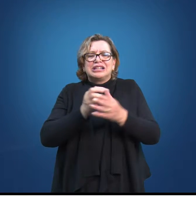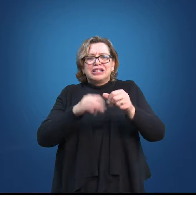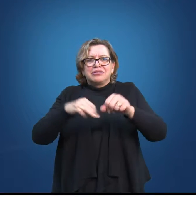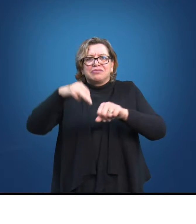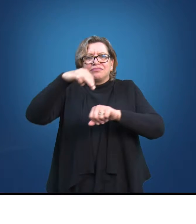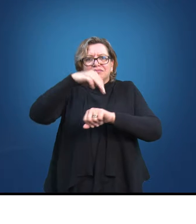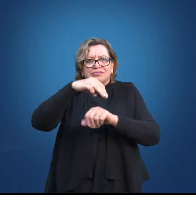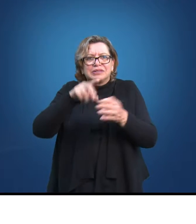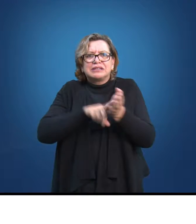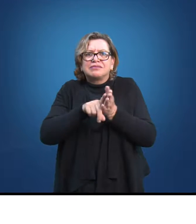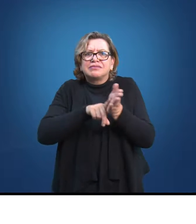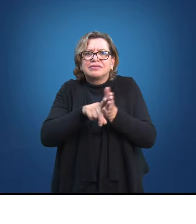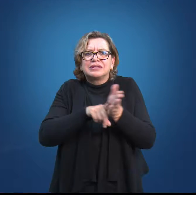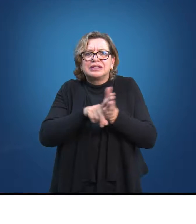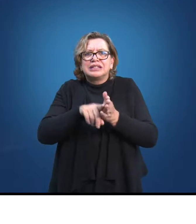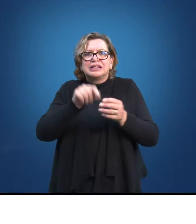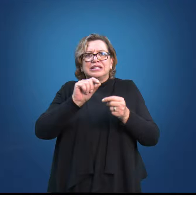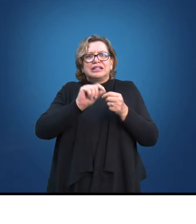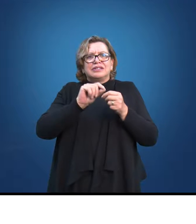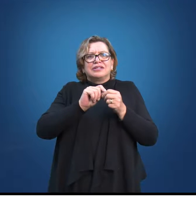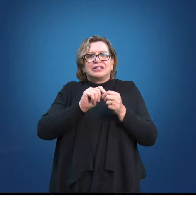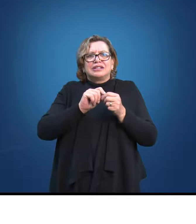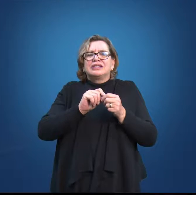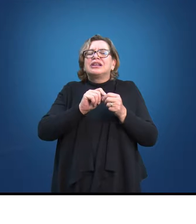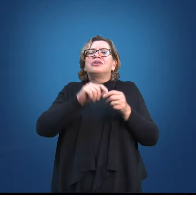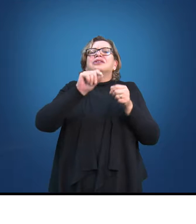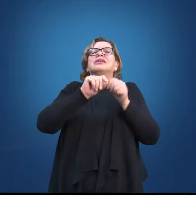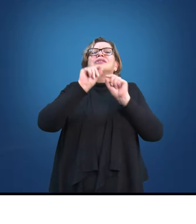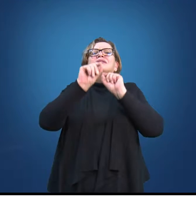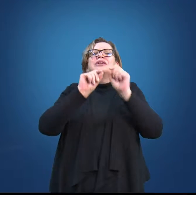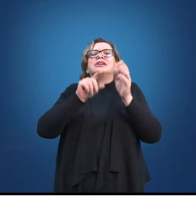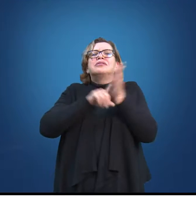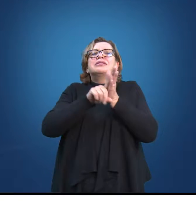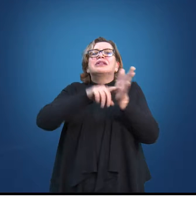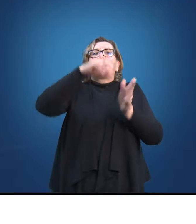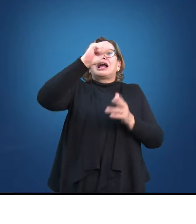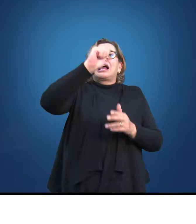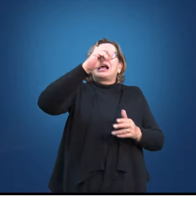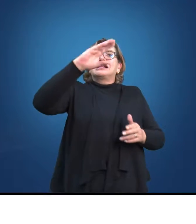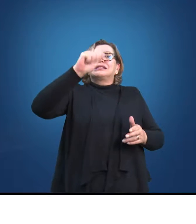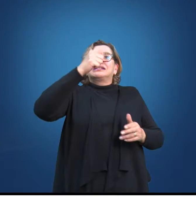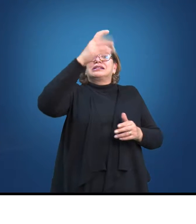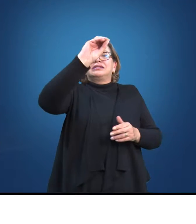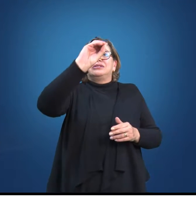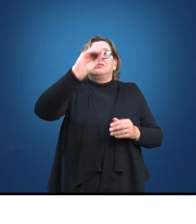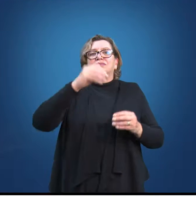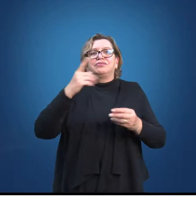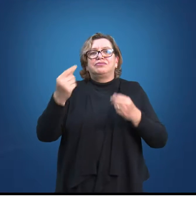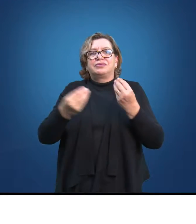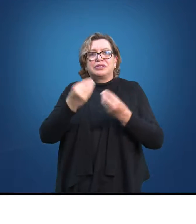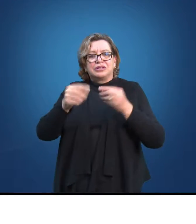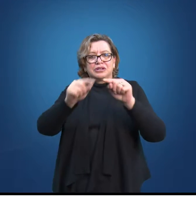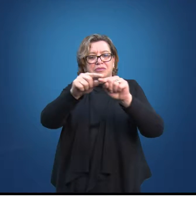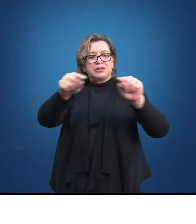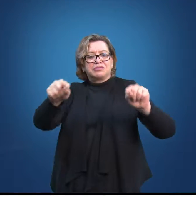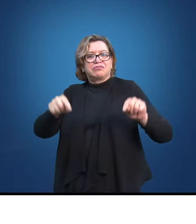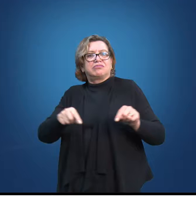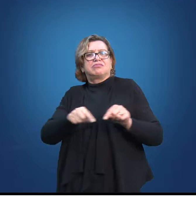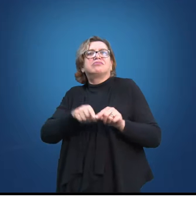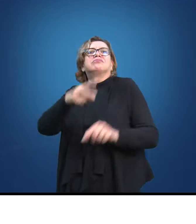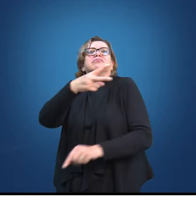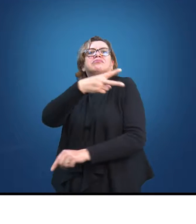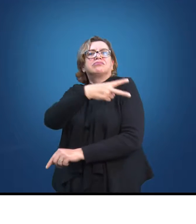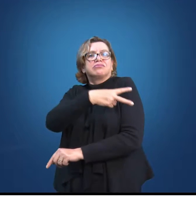mestrado, acabei fazendo uma pesquisa em sala de aula, né? Na época eu estava com uma turma de segundo